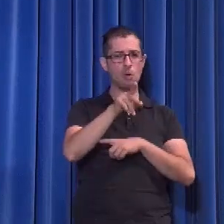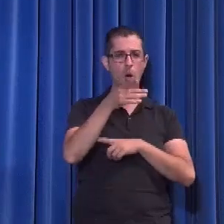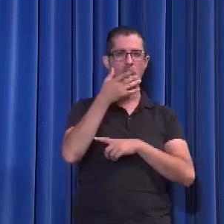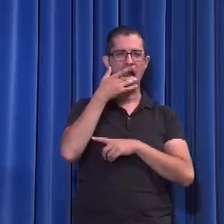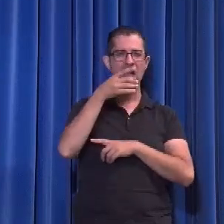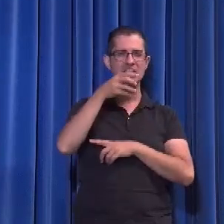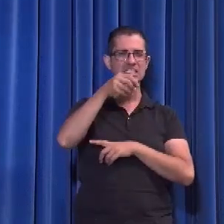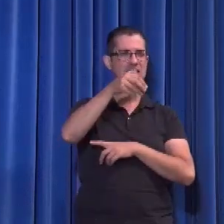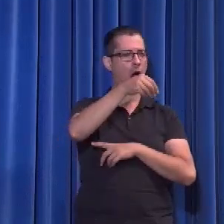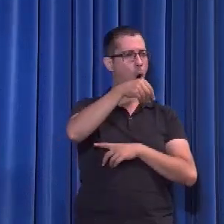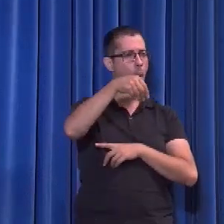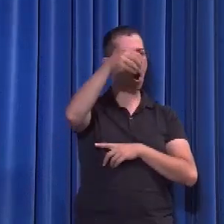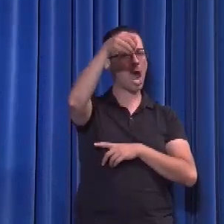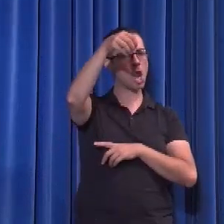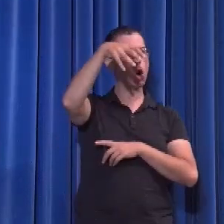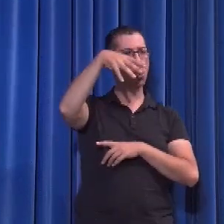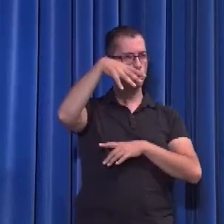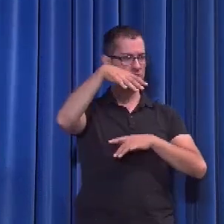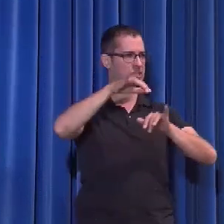de uma geração corrompida.